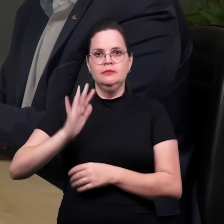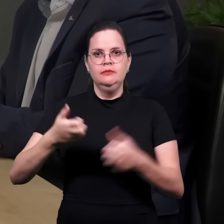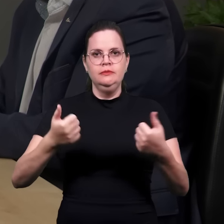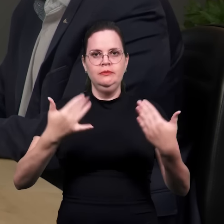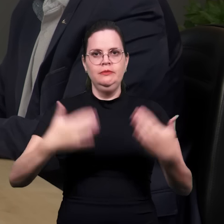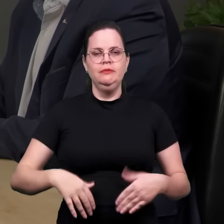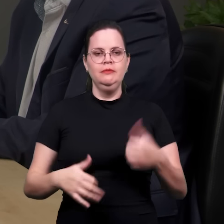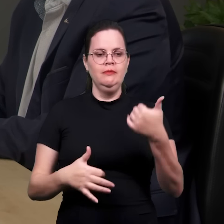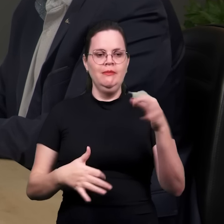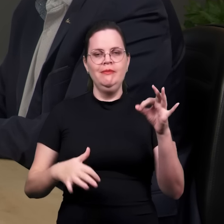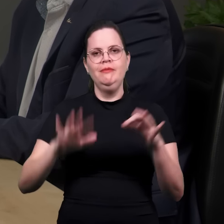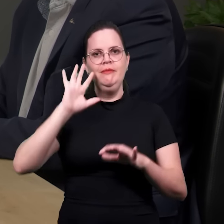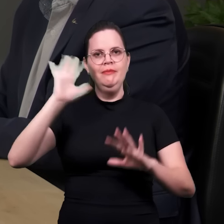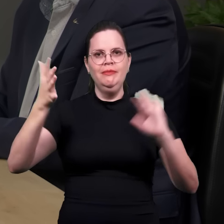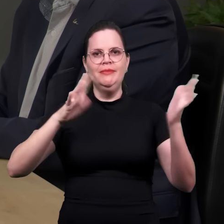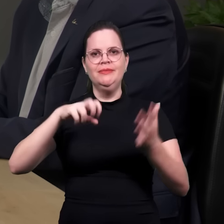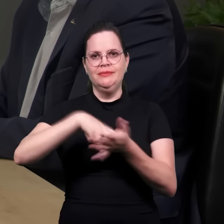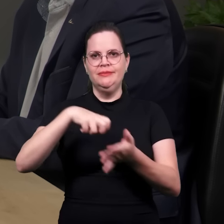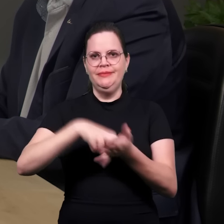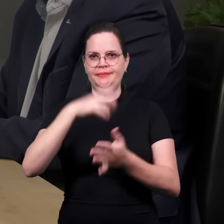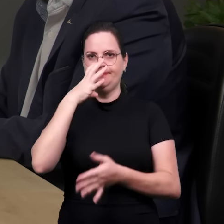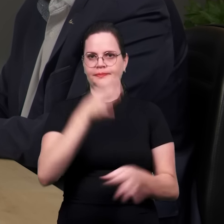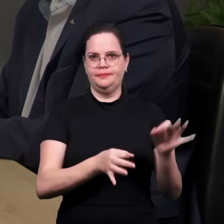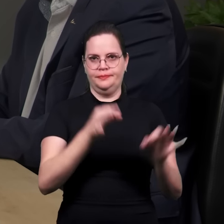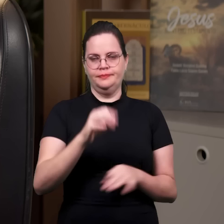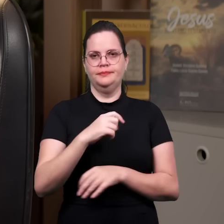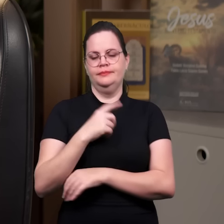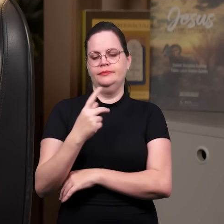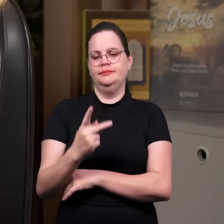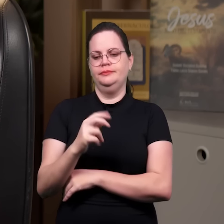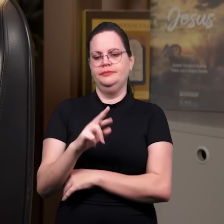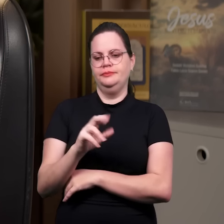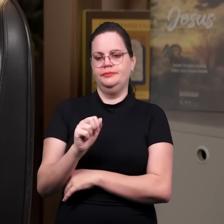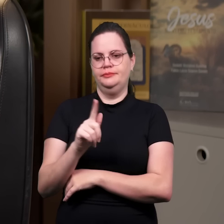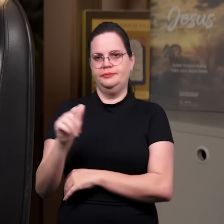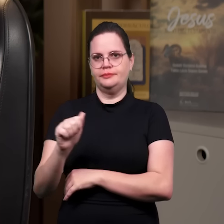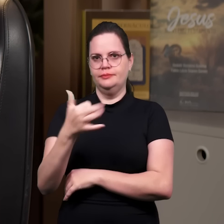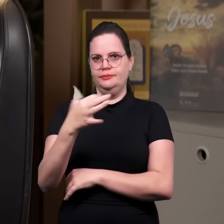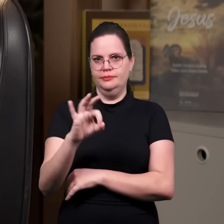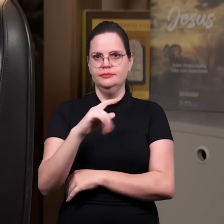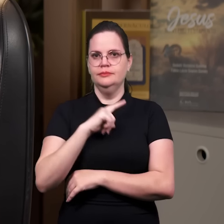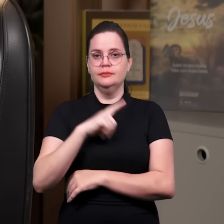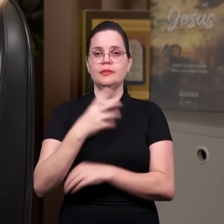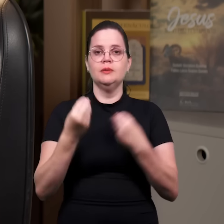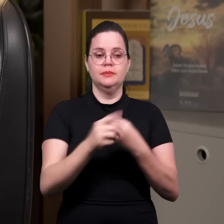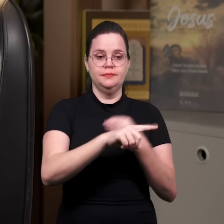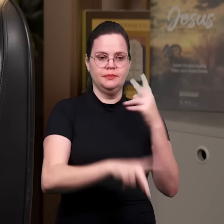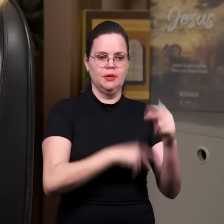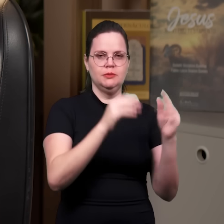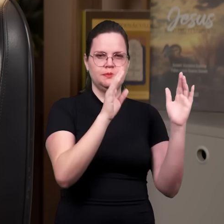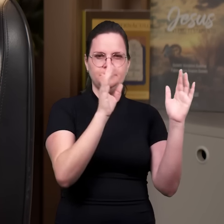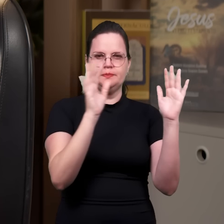10 sinais que Deus operou, né, que a Bíblia traz como as 10 pragas, para que o povo pudesse acompanhar o